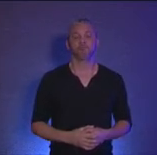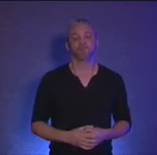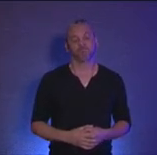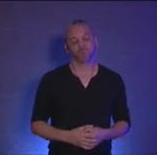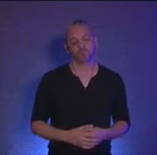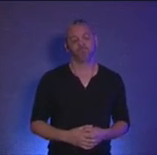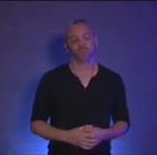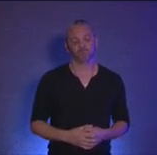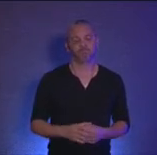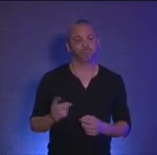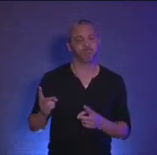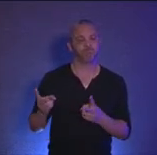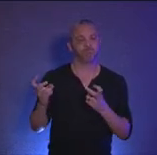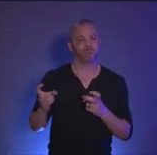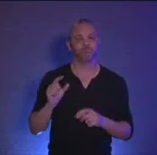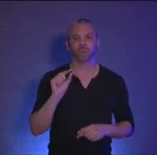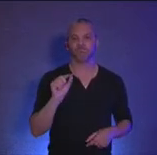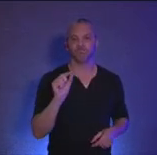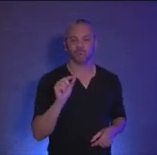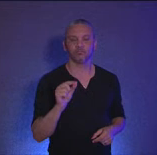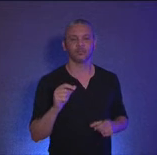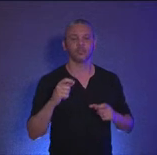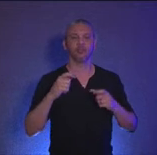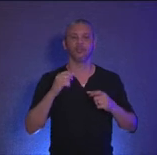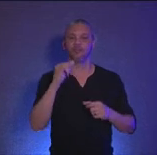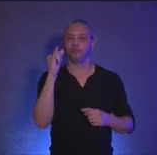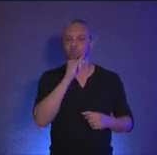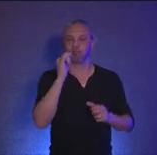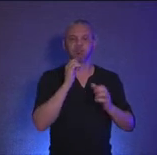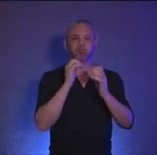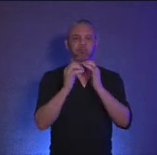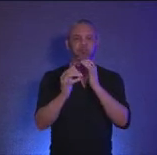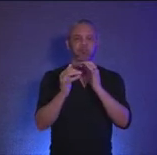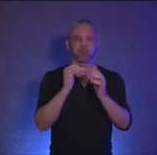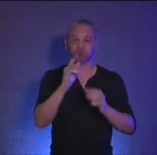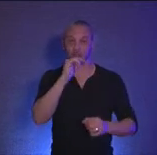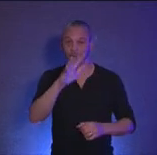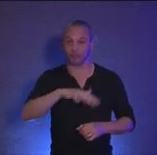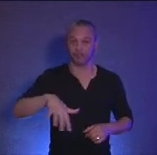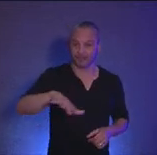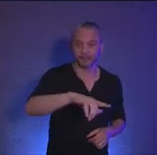Bom, nós identificamos que as hidrelétricas são o maior fator de pressão,